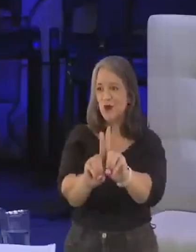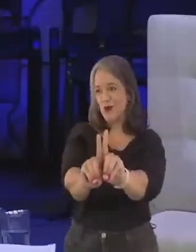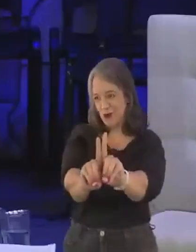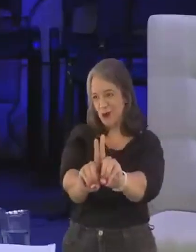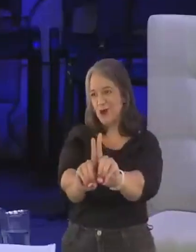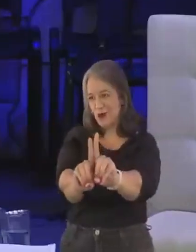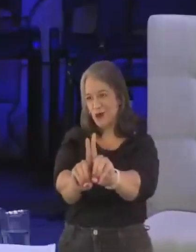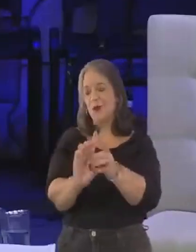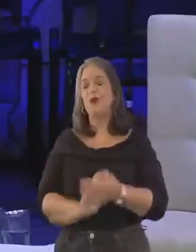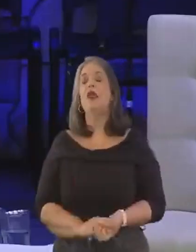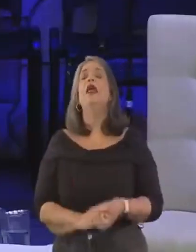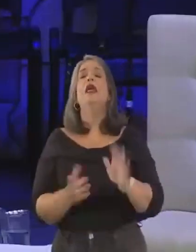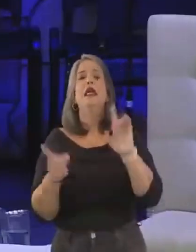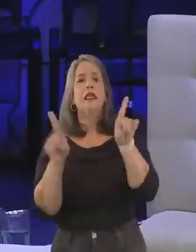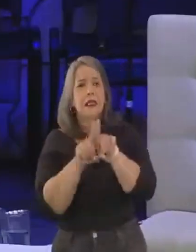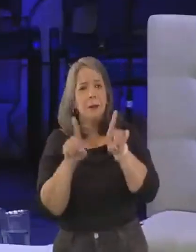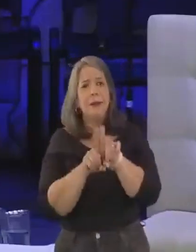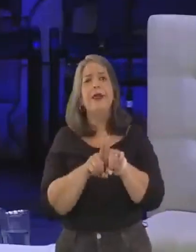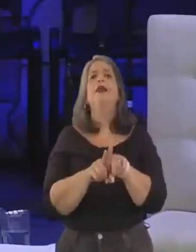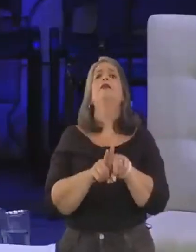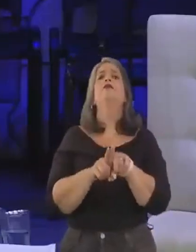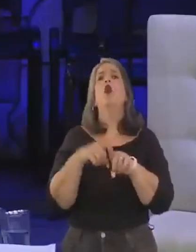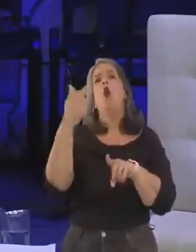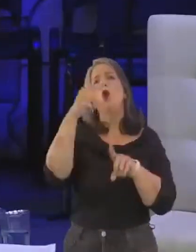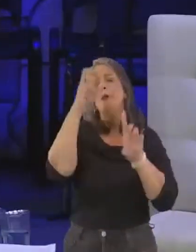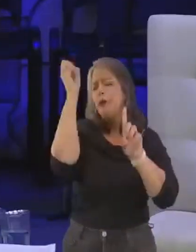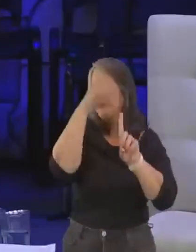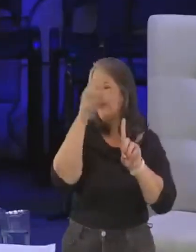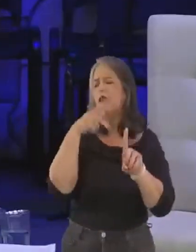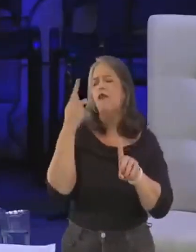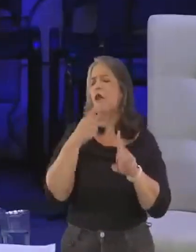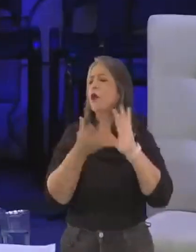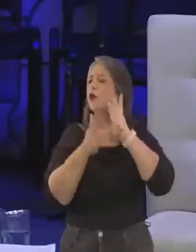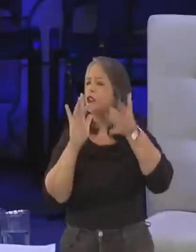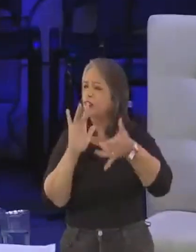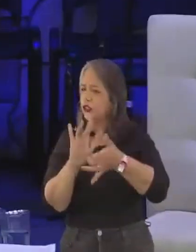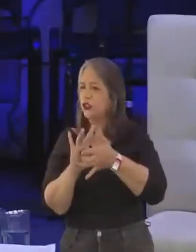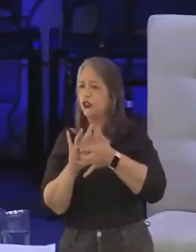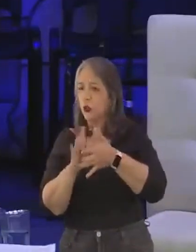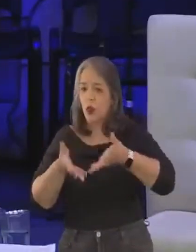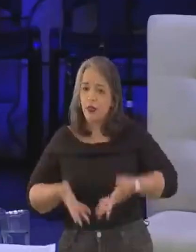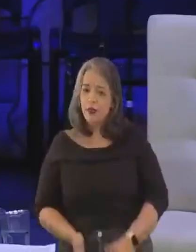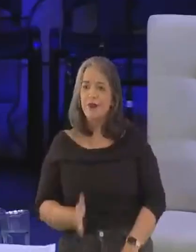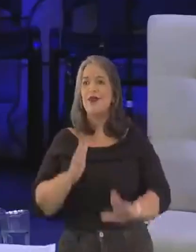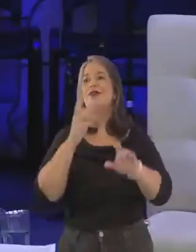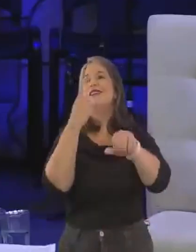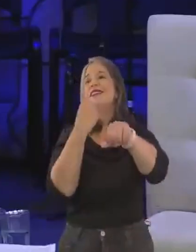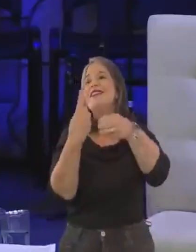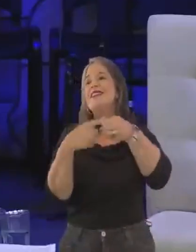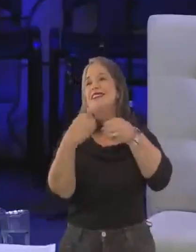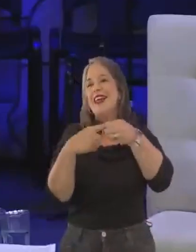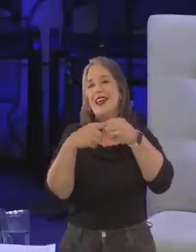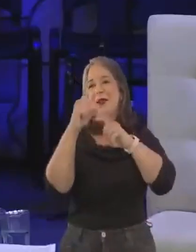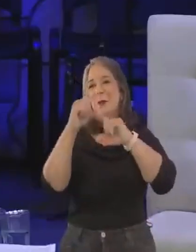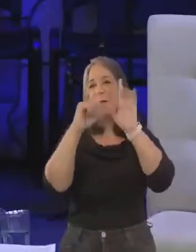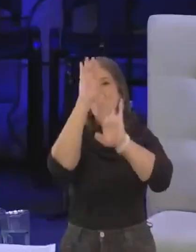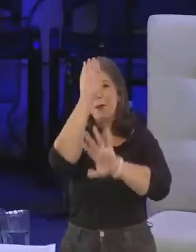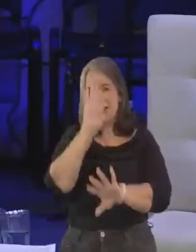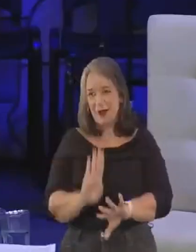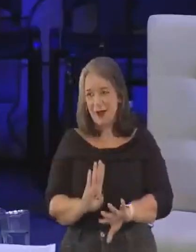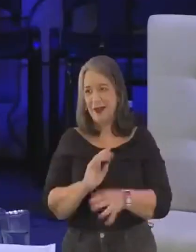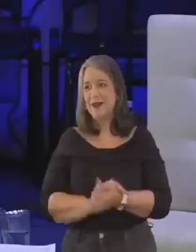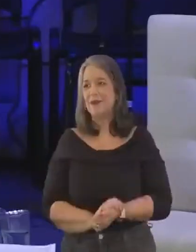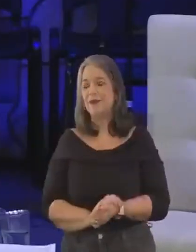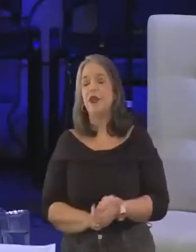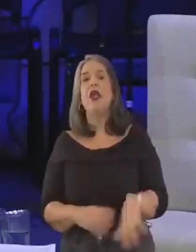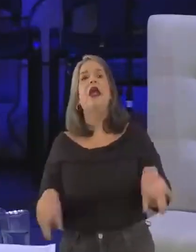Jeremias falou de um rei justo que seria descendente de Davi. Zacarias também detalhou